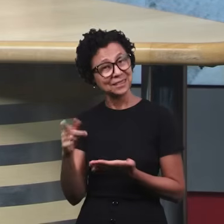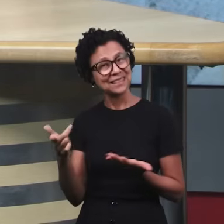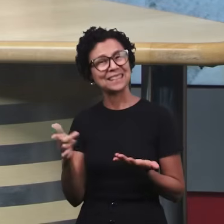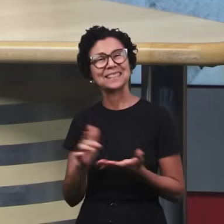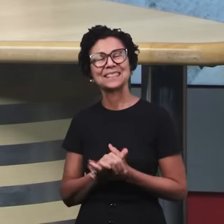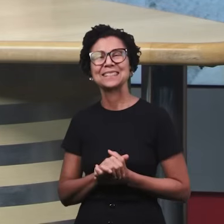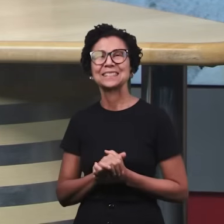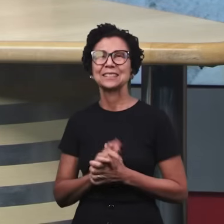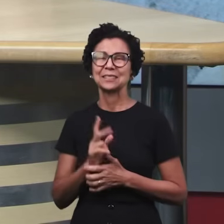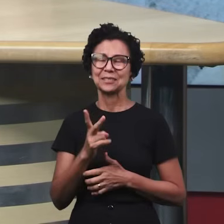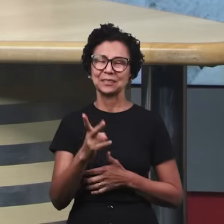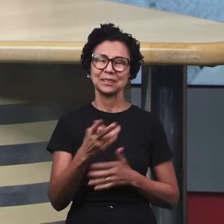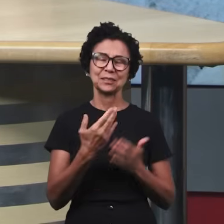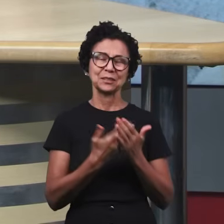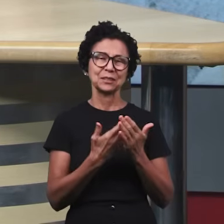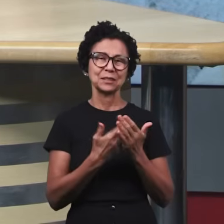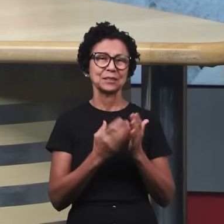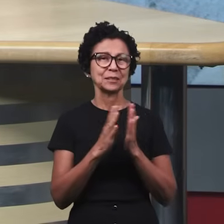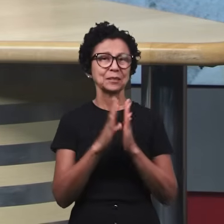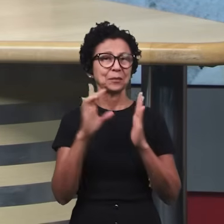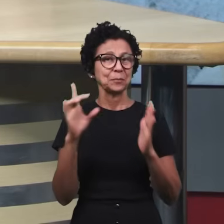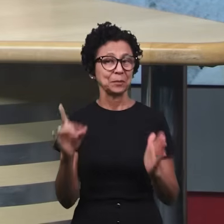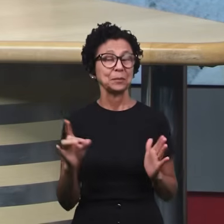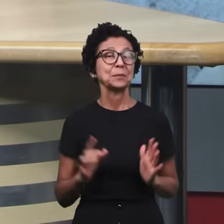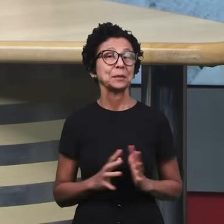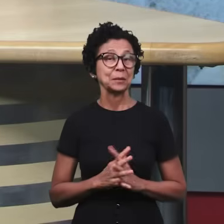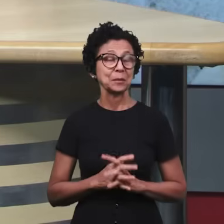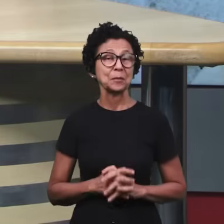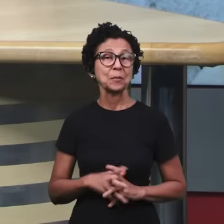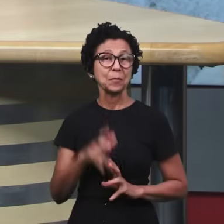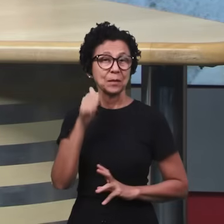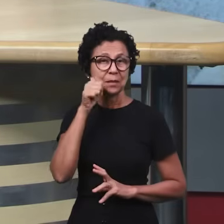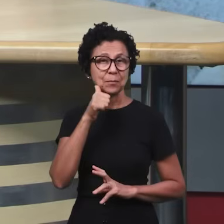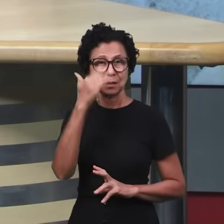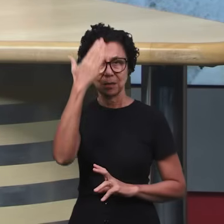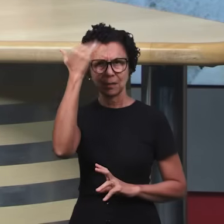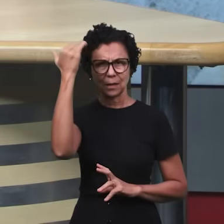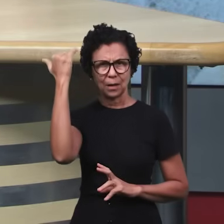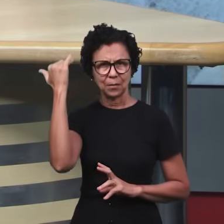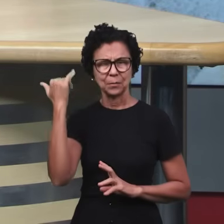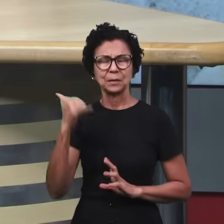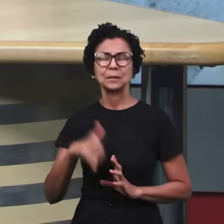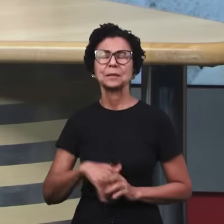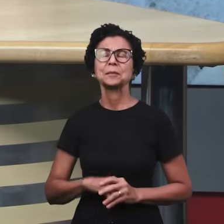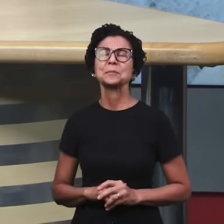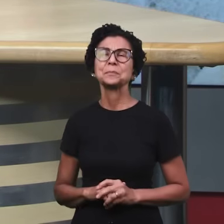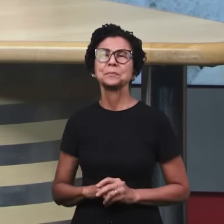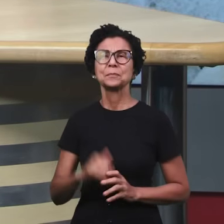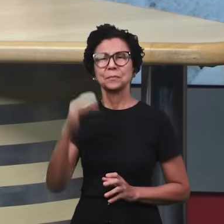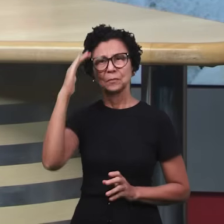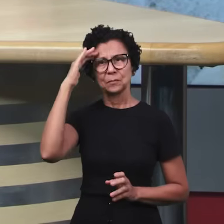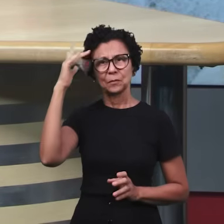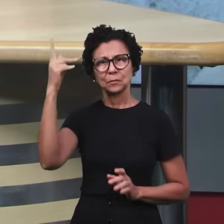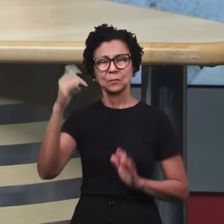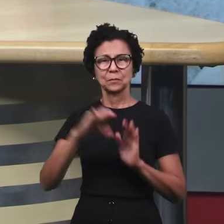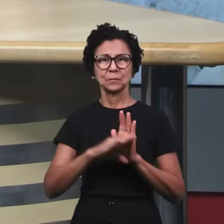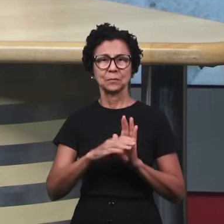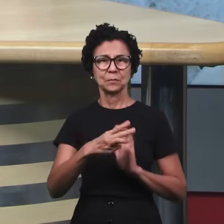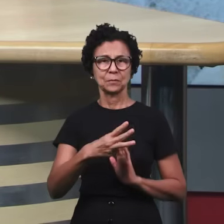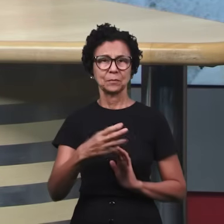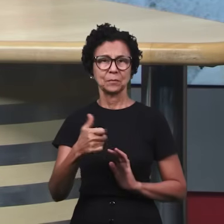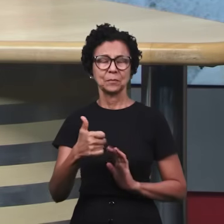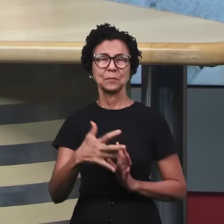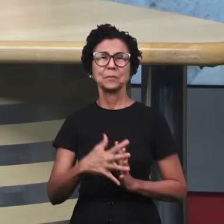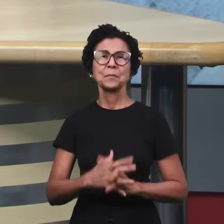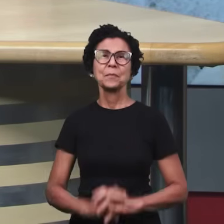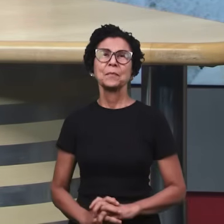vamos prosseguir estudando a palavra do Senhor sobre a mulher virtuosa, né, em Provérbios 31. Amém. Muito bom. Paz